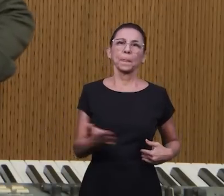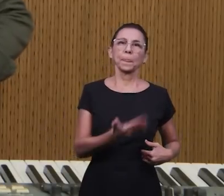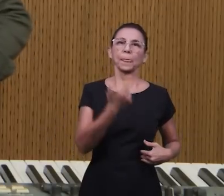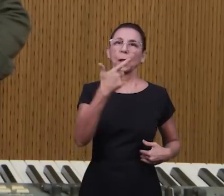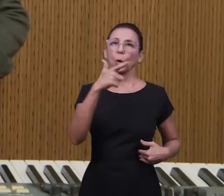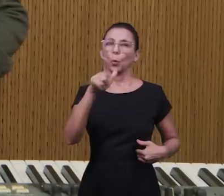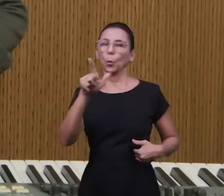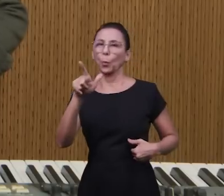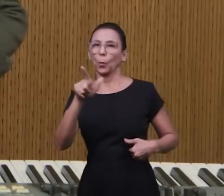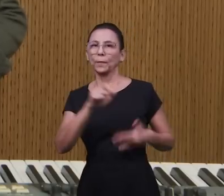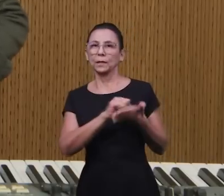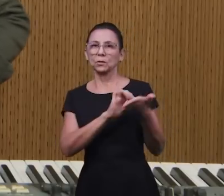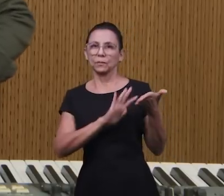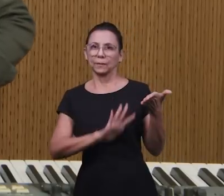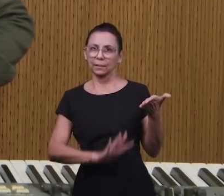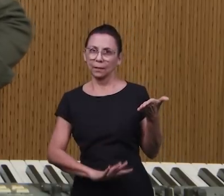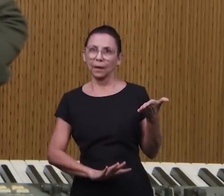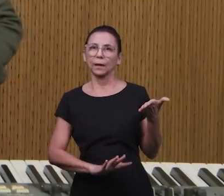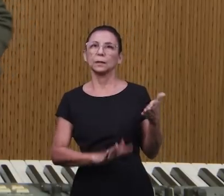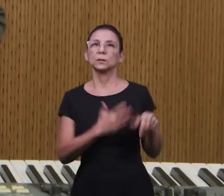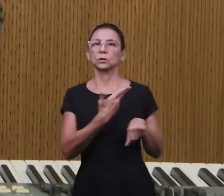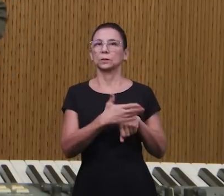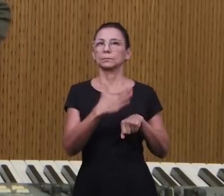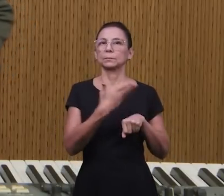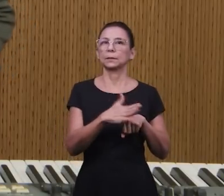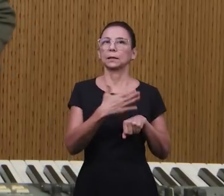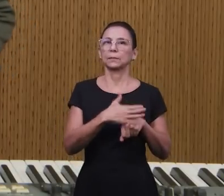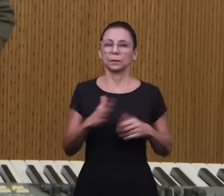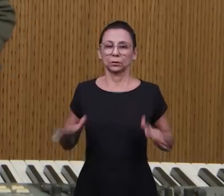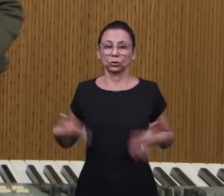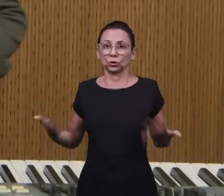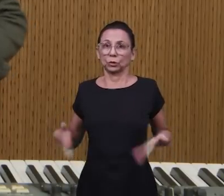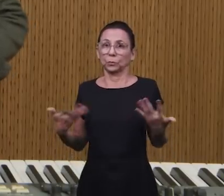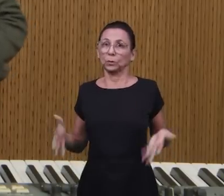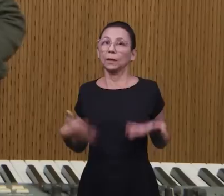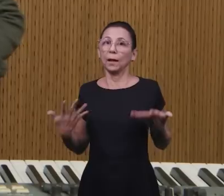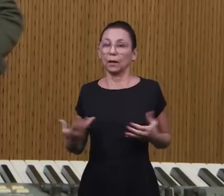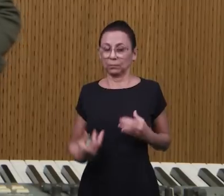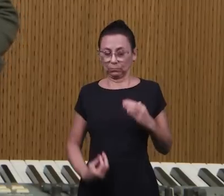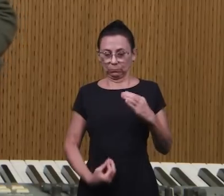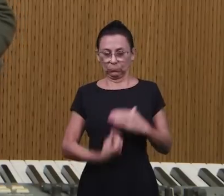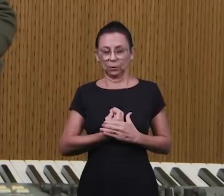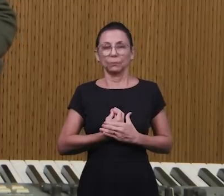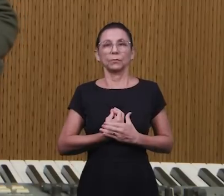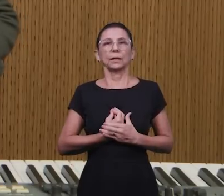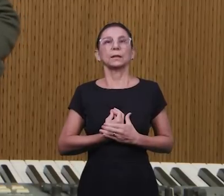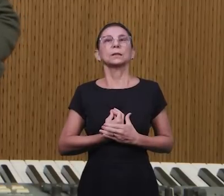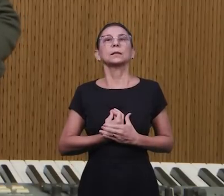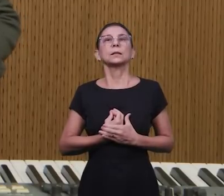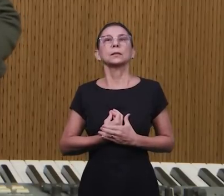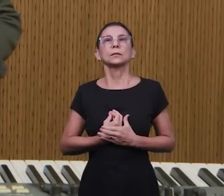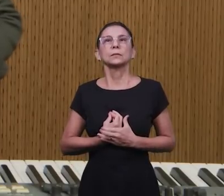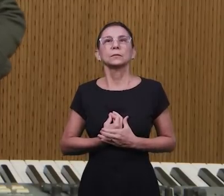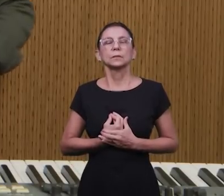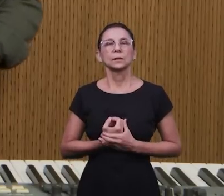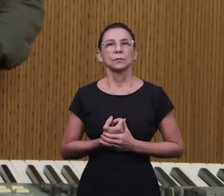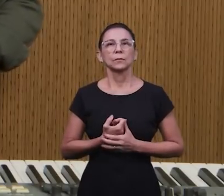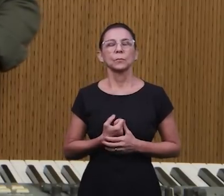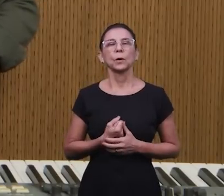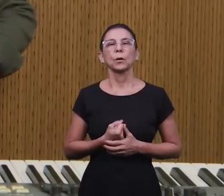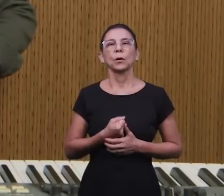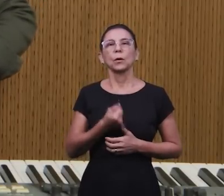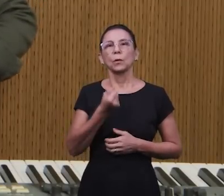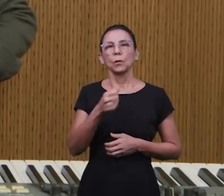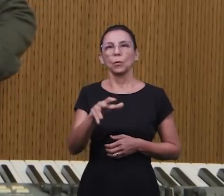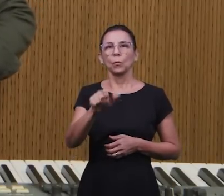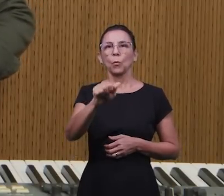relação ao estímulo do diafragma. Nós vamos soltar o ar com S,